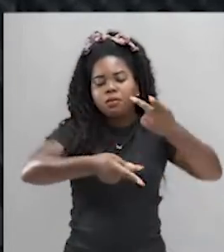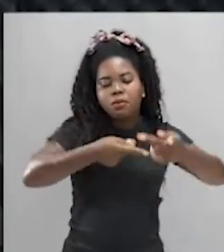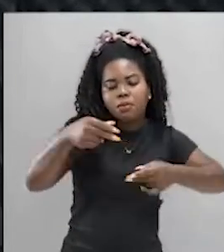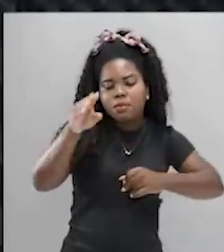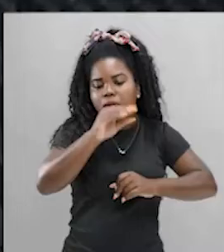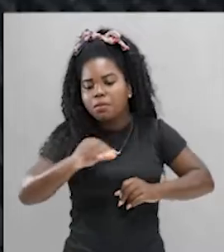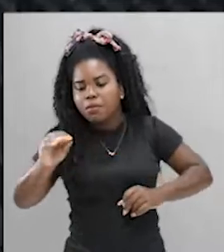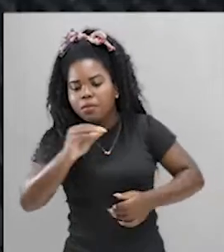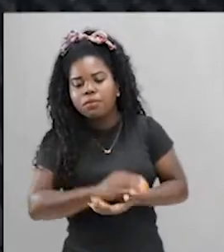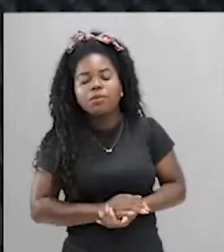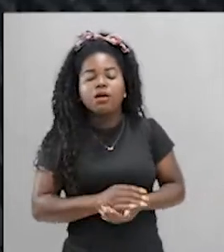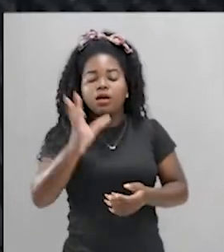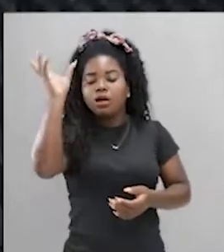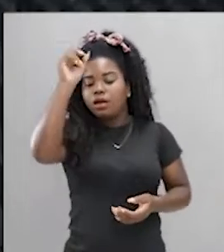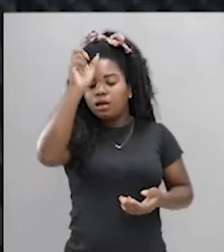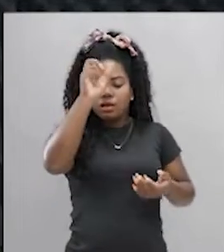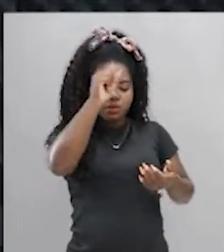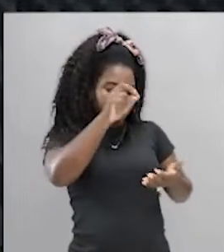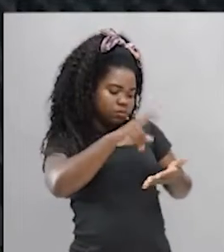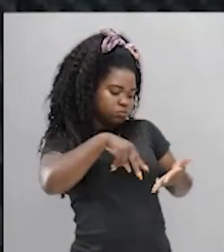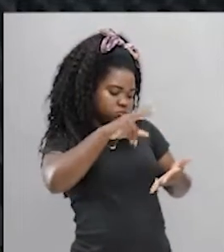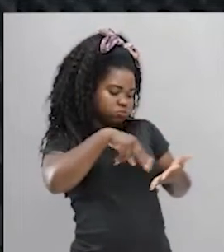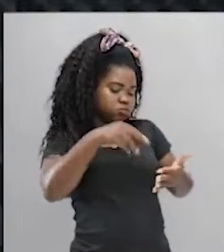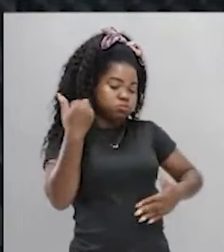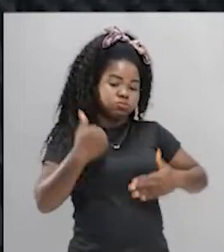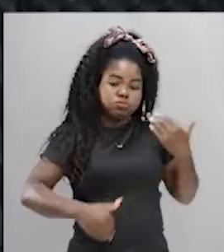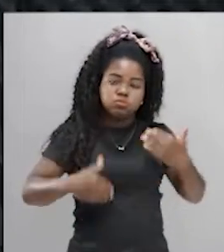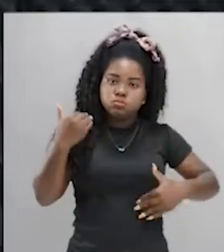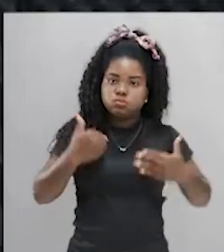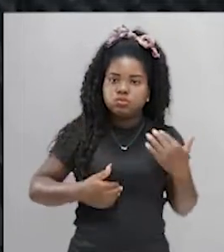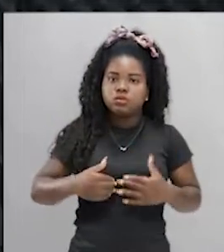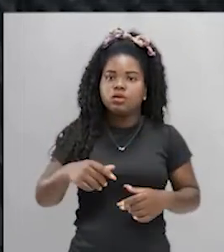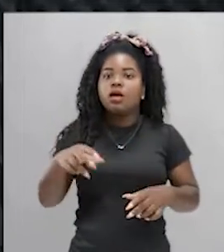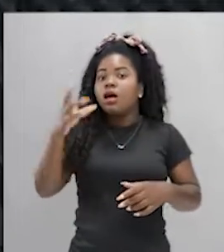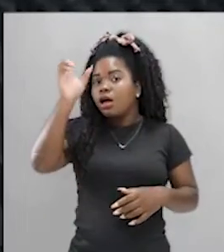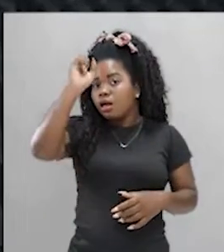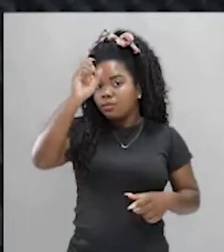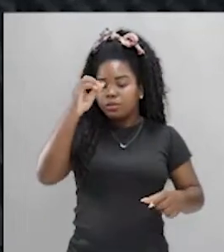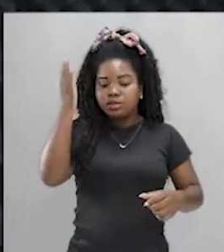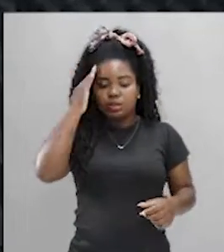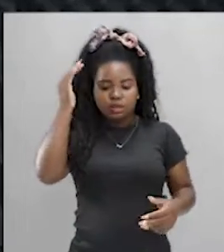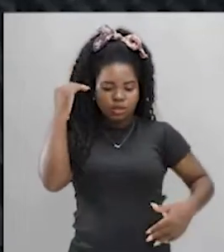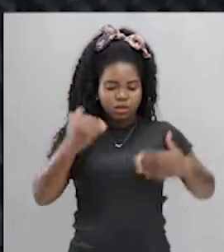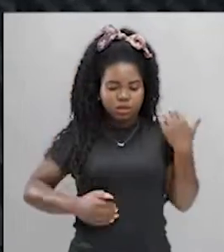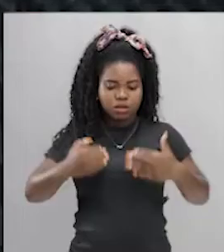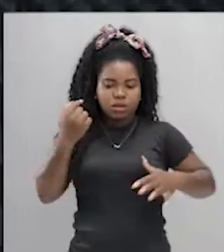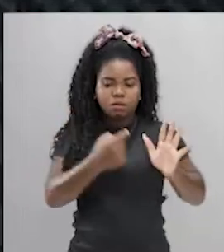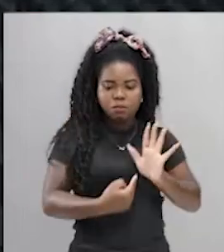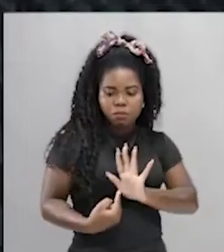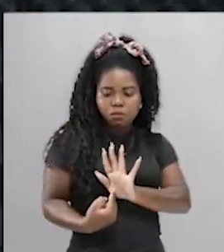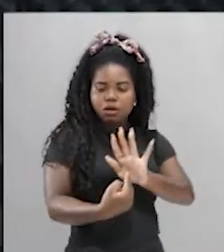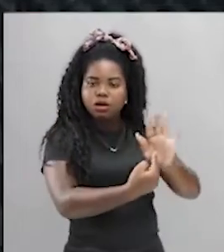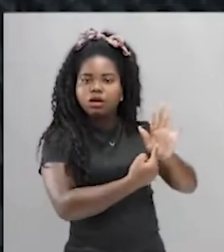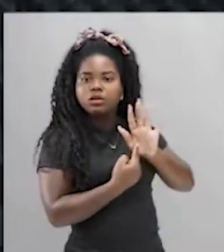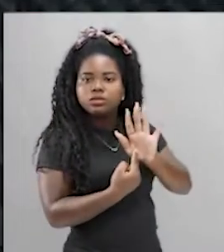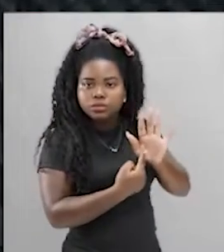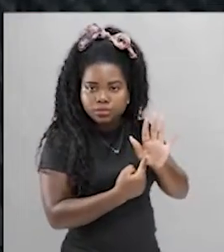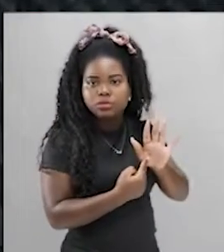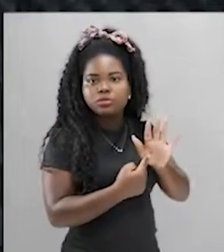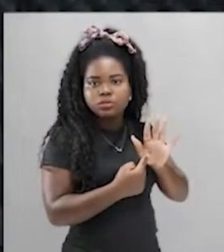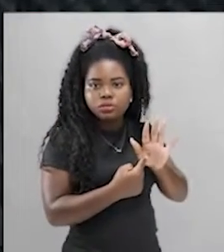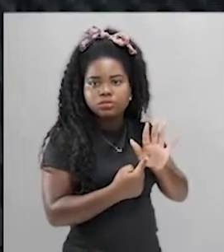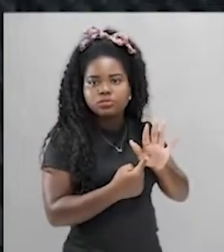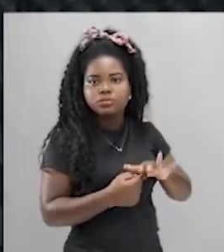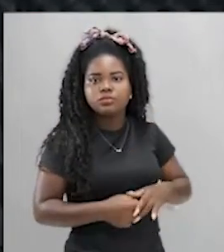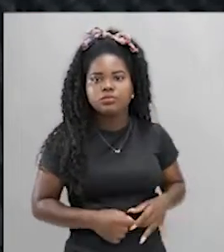Aprendo a fazer, por exemplo, a leitura dos corpos de outras pessoas, porque às vezes um detalhe na movimentação do corpo dessa pessoa diz mais sobre ela do que